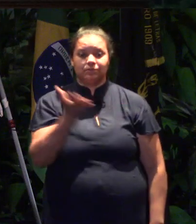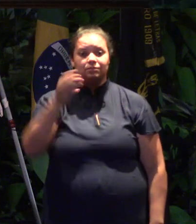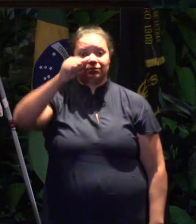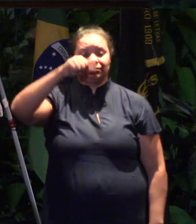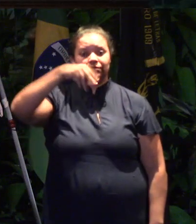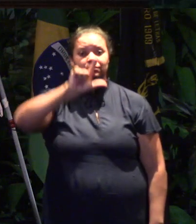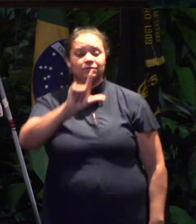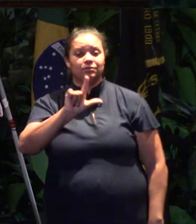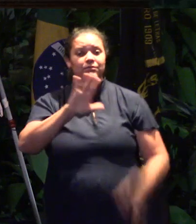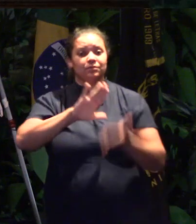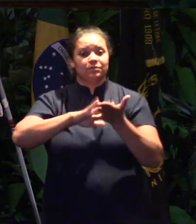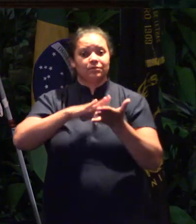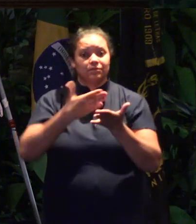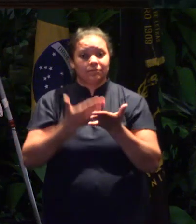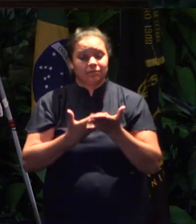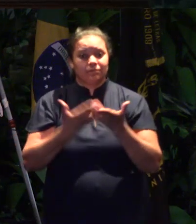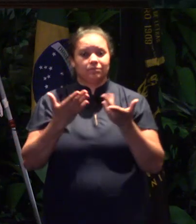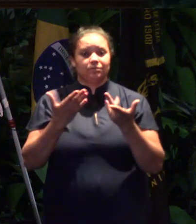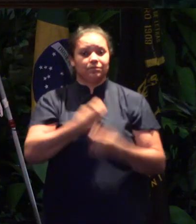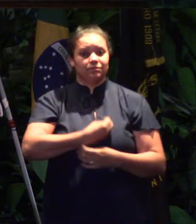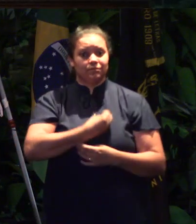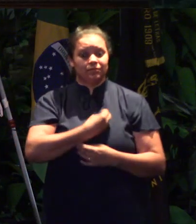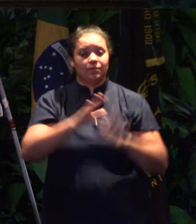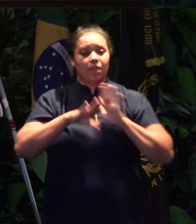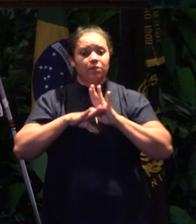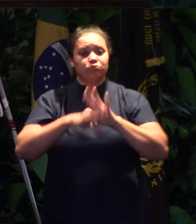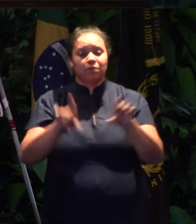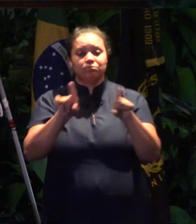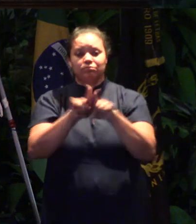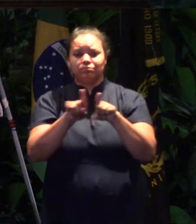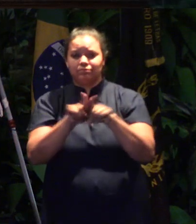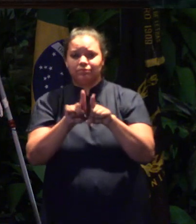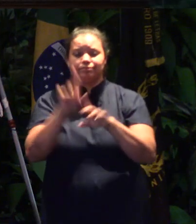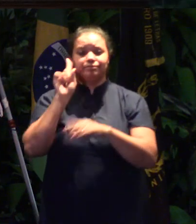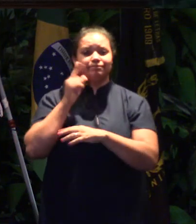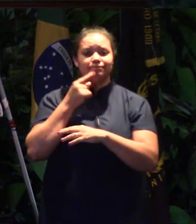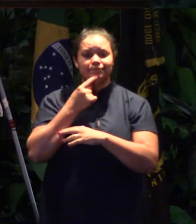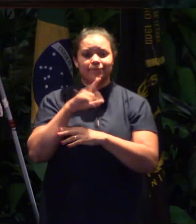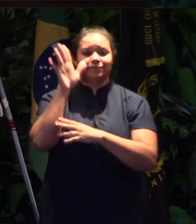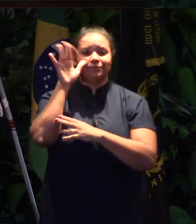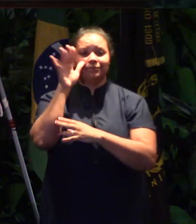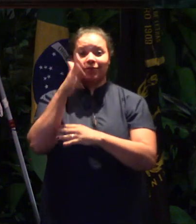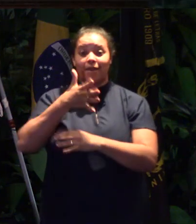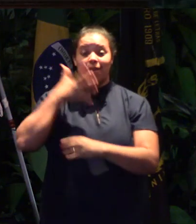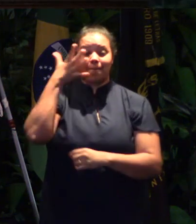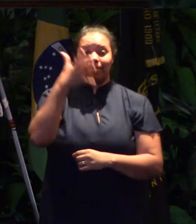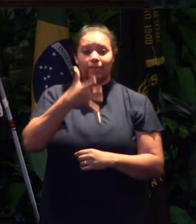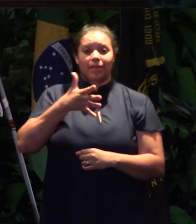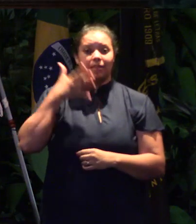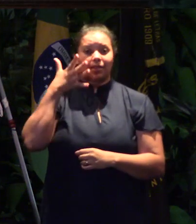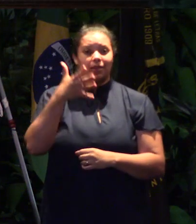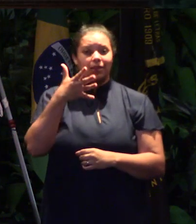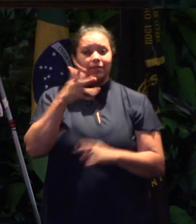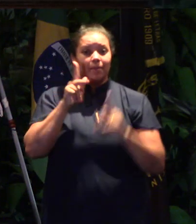por essa tradução simultânea que ela faz e que vai ajudar tanta gente a ver a sua palestra,